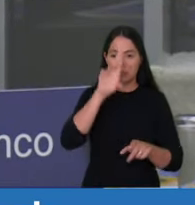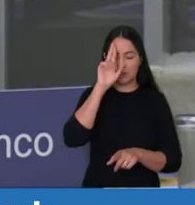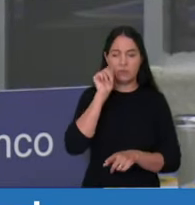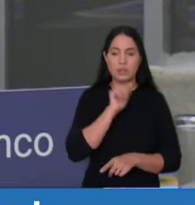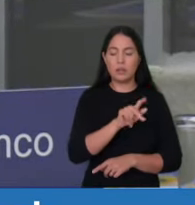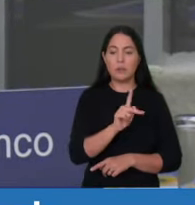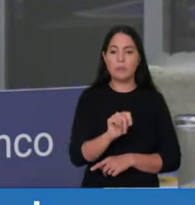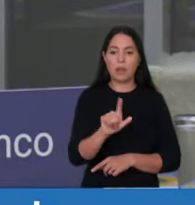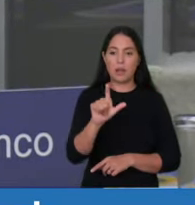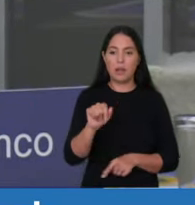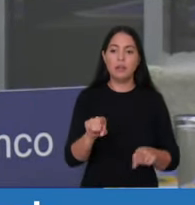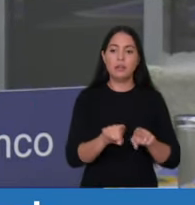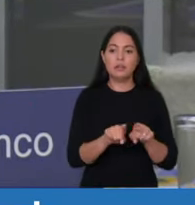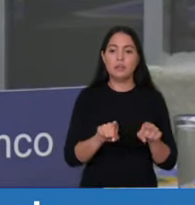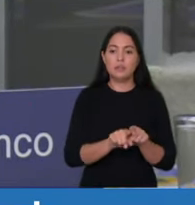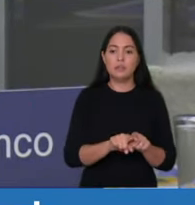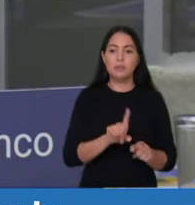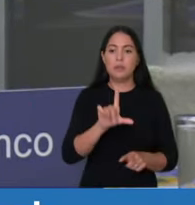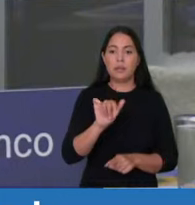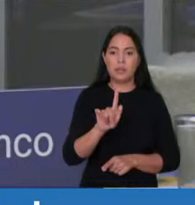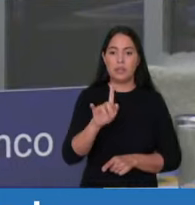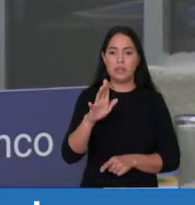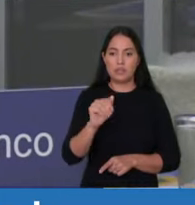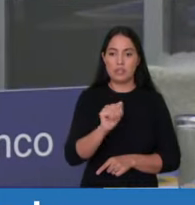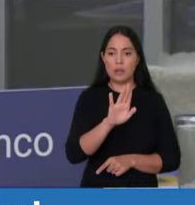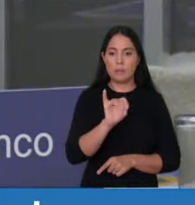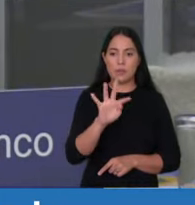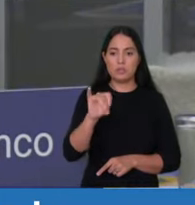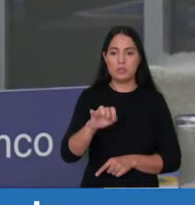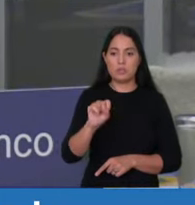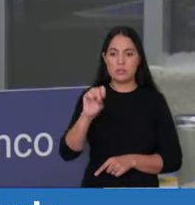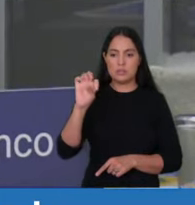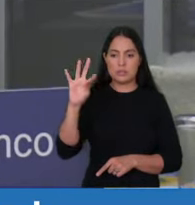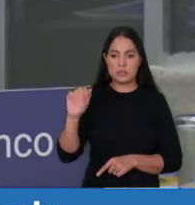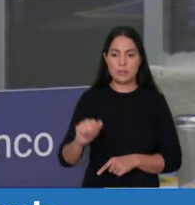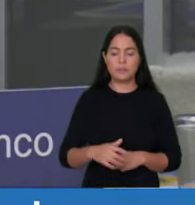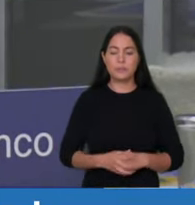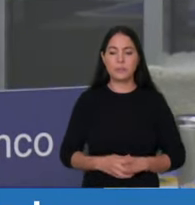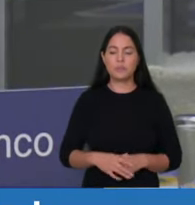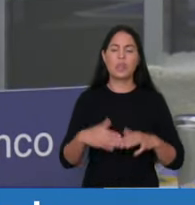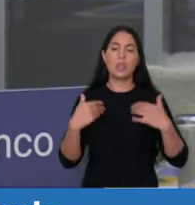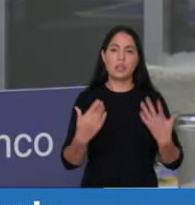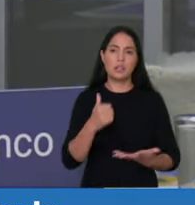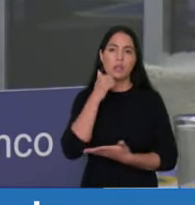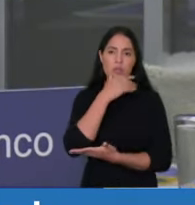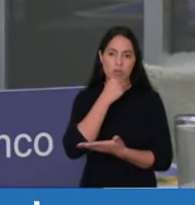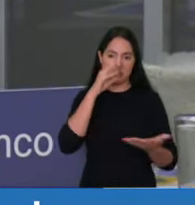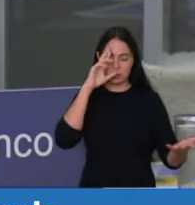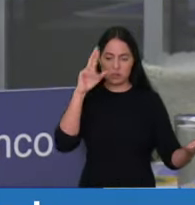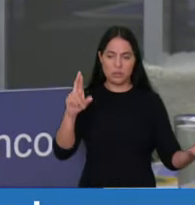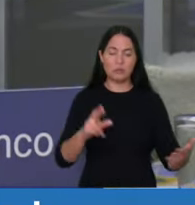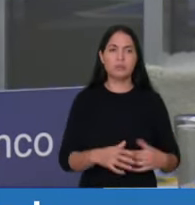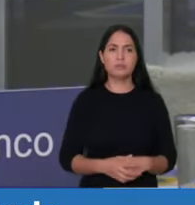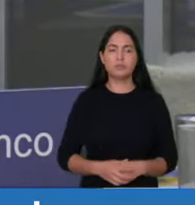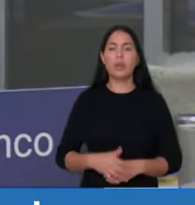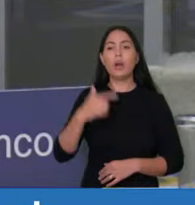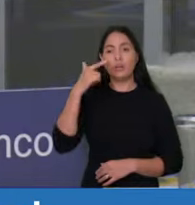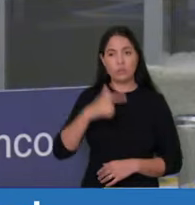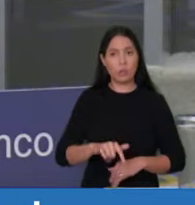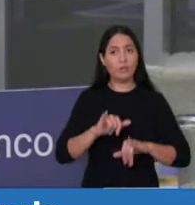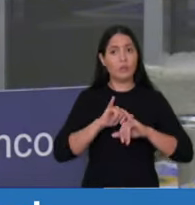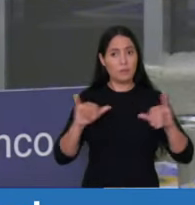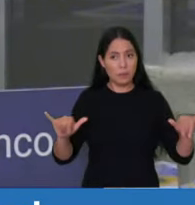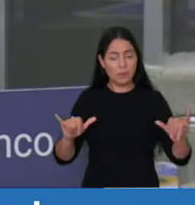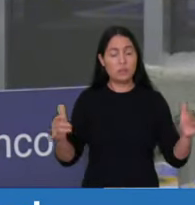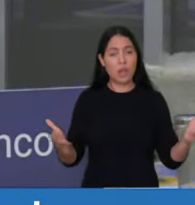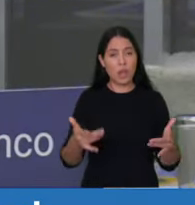e a senhora Lígia Batista. Senhoras e senhores, eu vou repetir aqui algo que já disse em